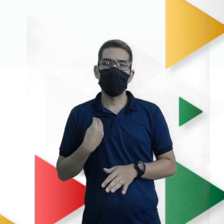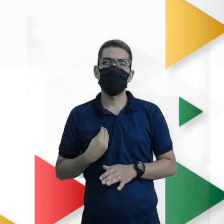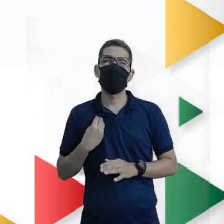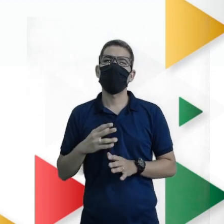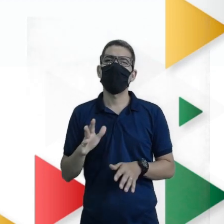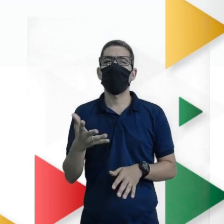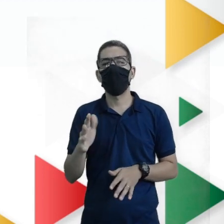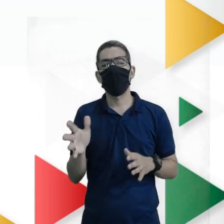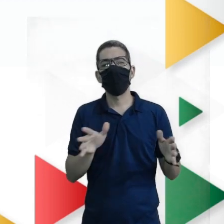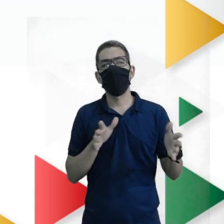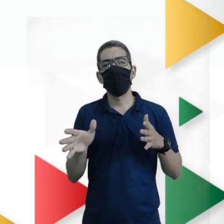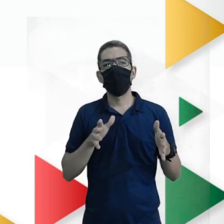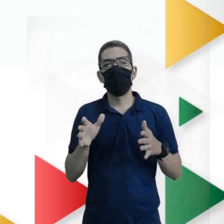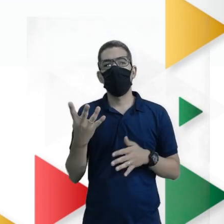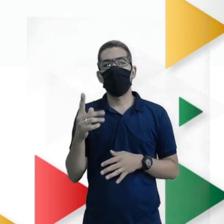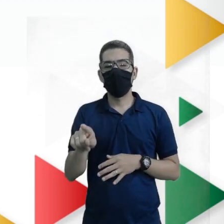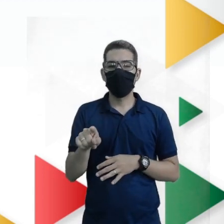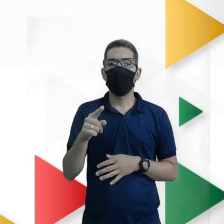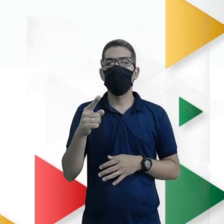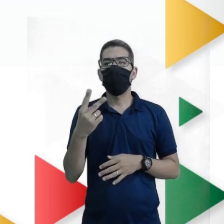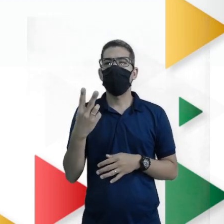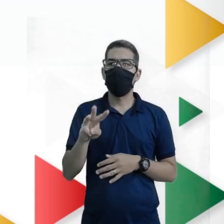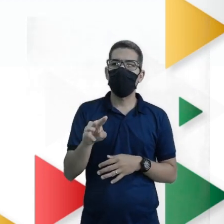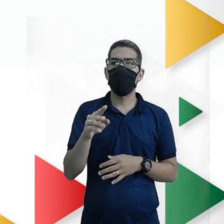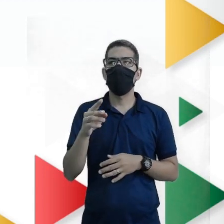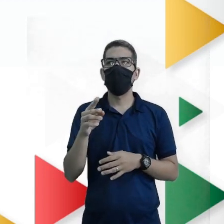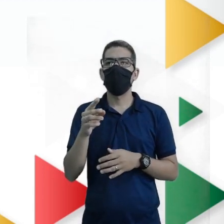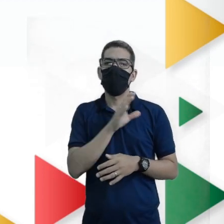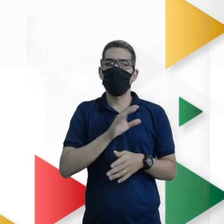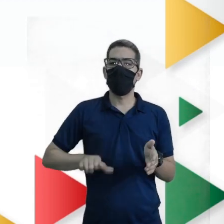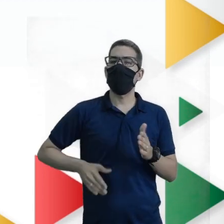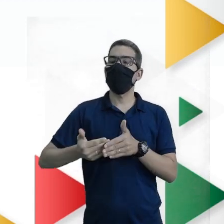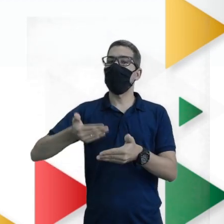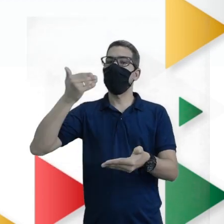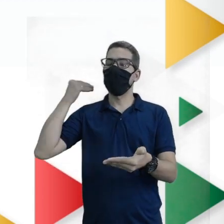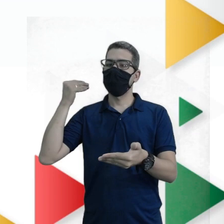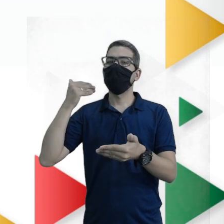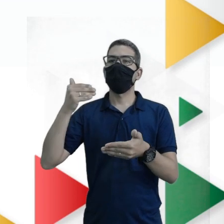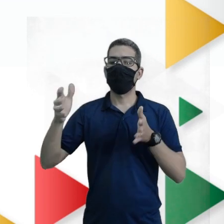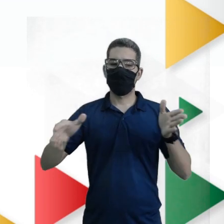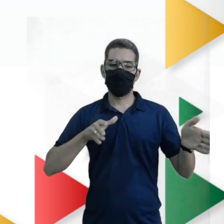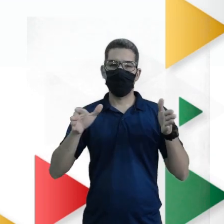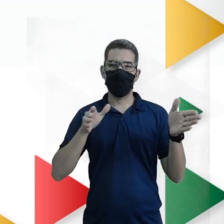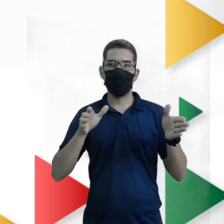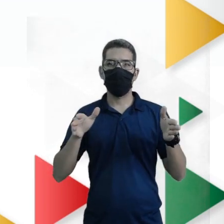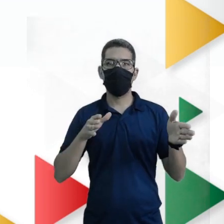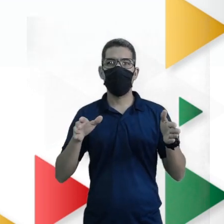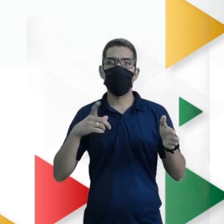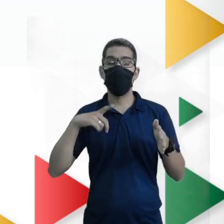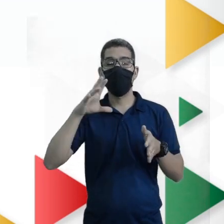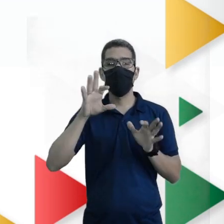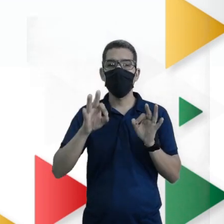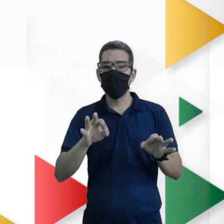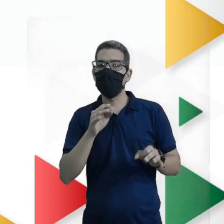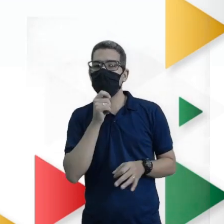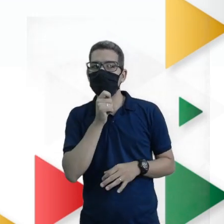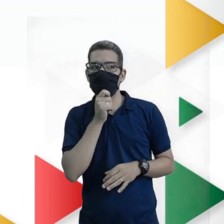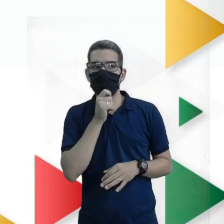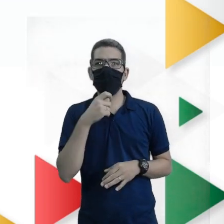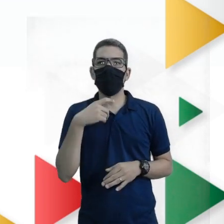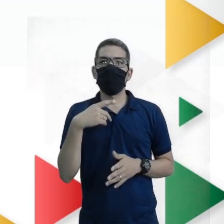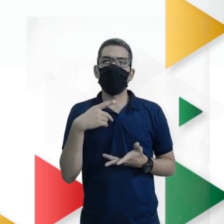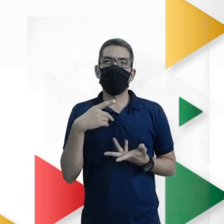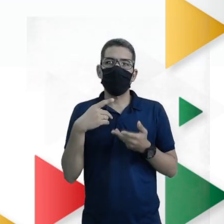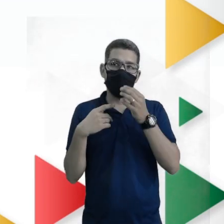menos 4.000 a 3.000 anos antes de Cristo, nesse período aí, nesse intervalo aí que a gente não tem muita certeza, apesar